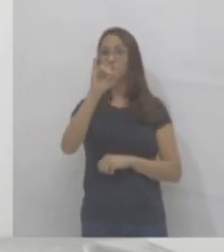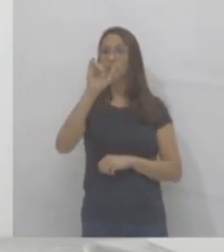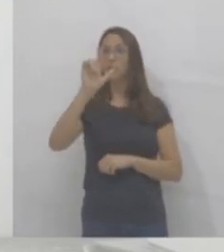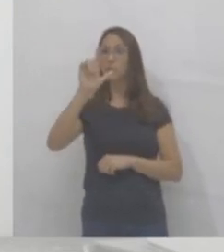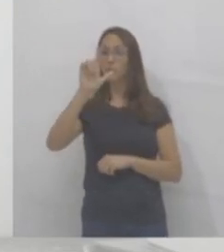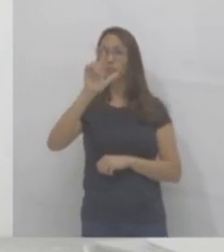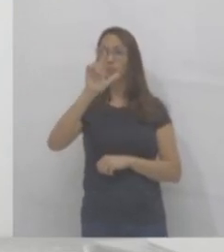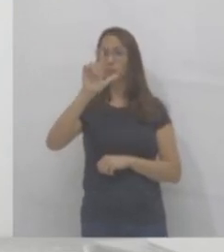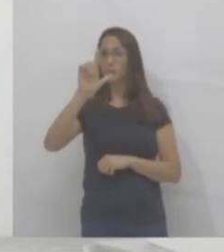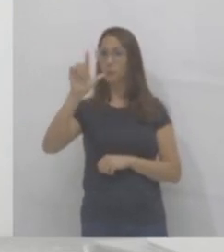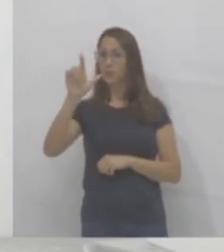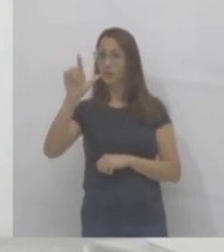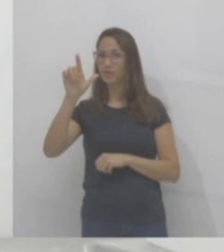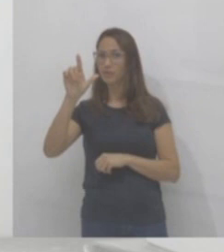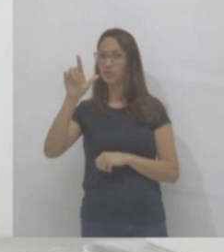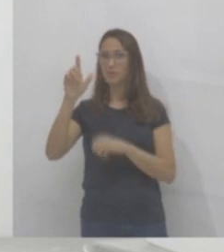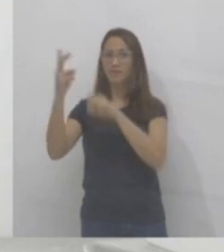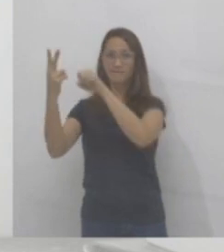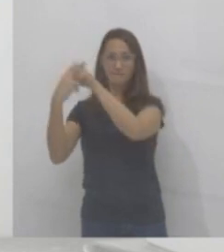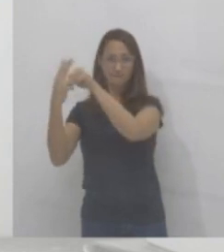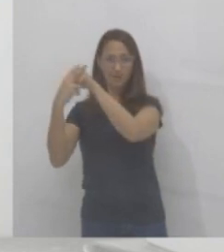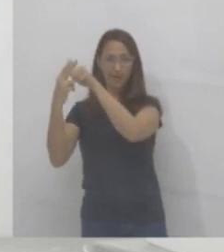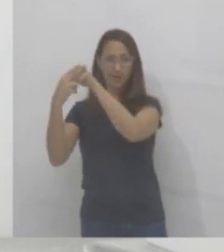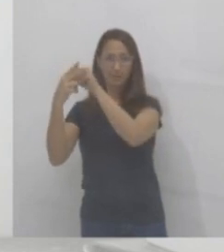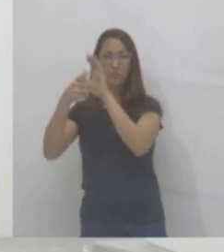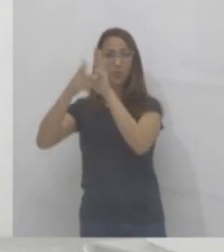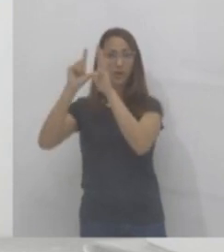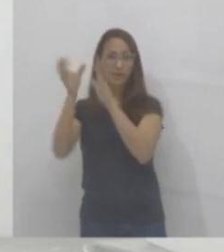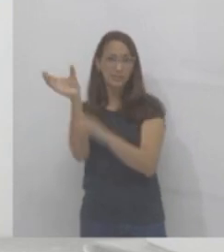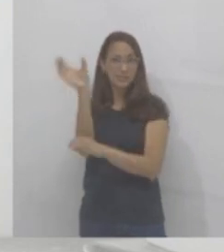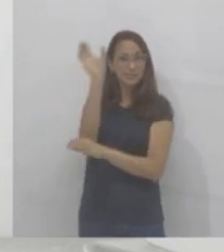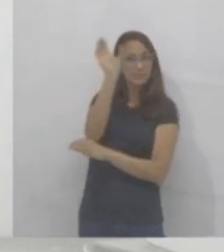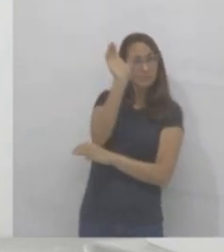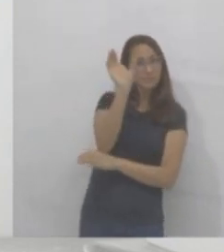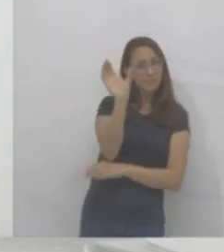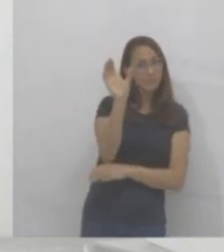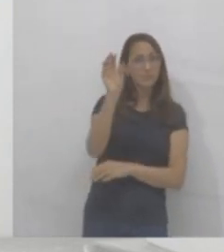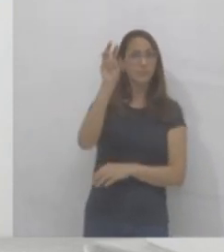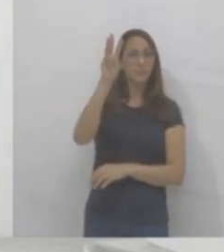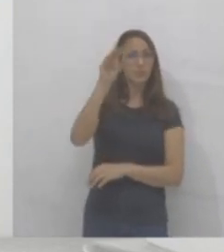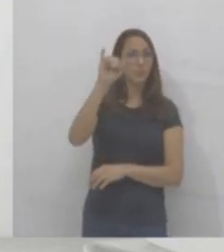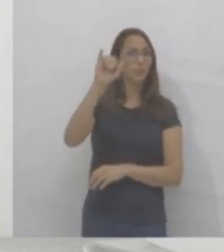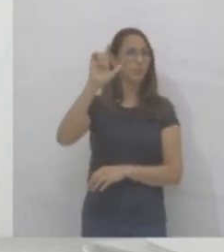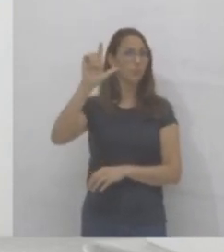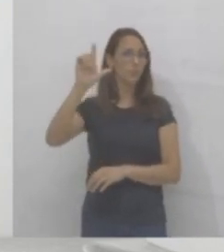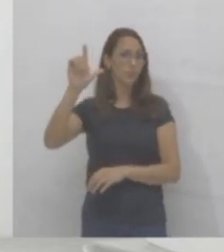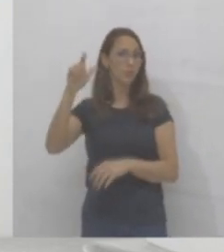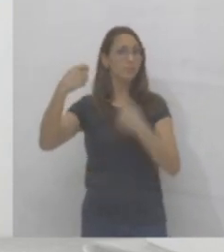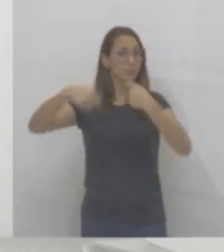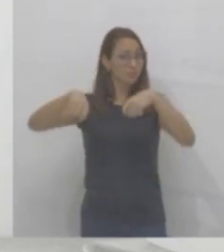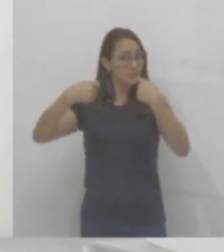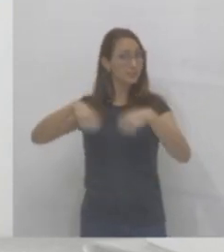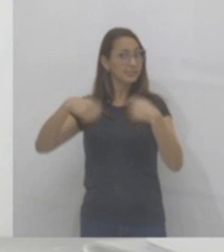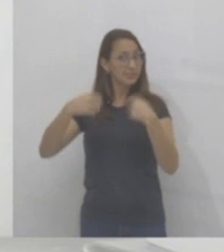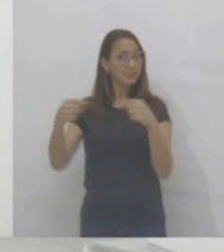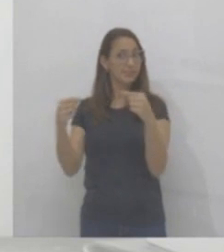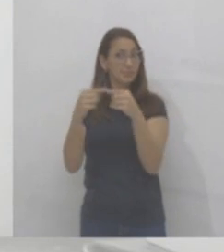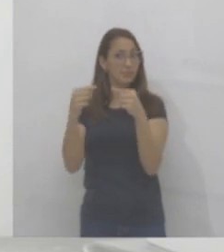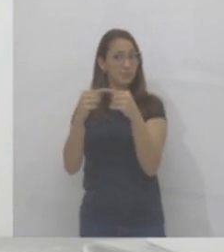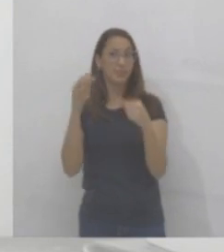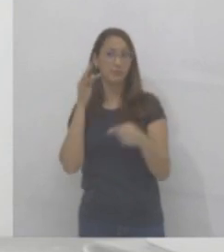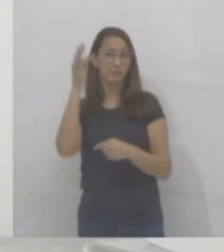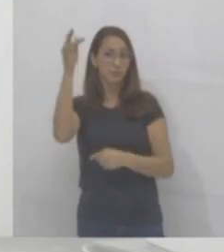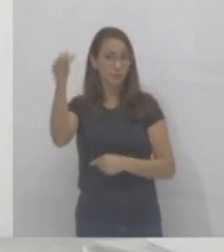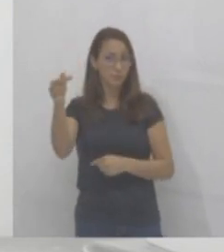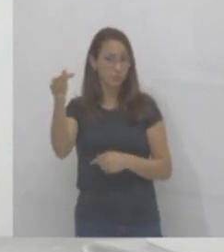Nós já tivemos uma aula de 9º ano sobre o futuro com o will. Tá? Então já foi explicado isso aqui, eu só estou